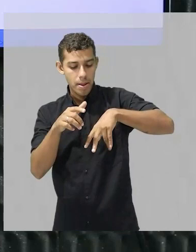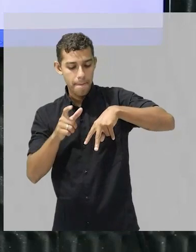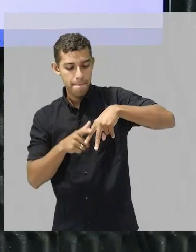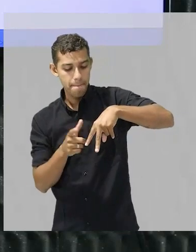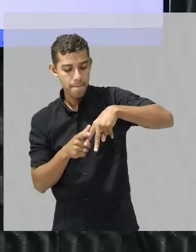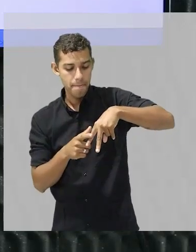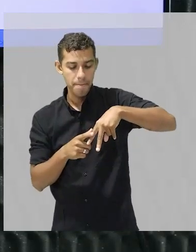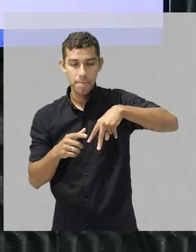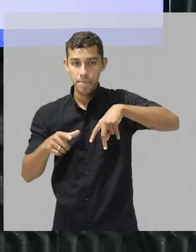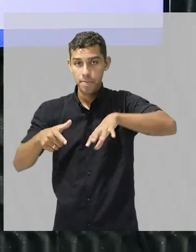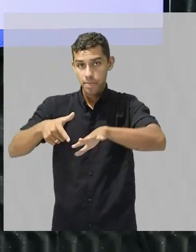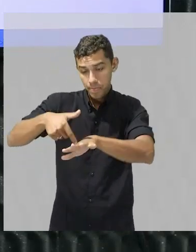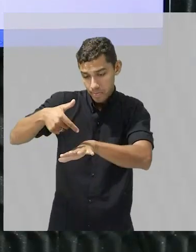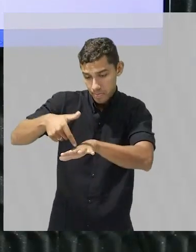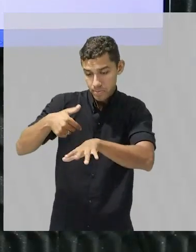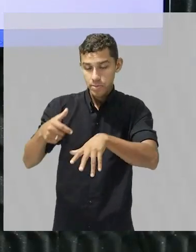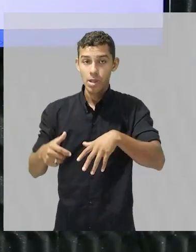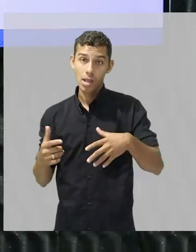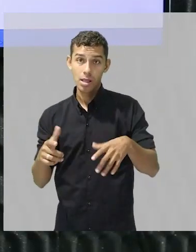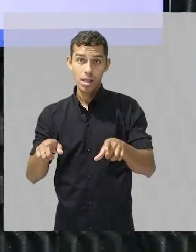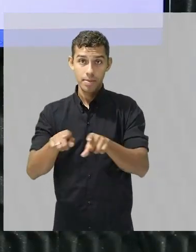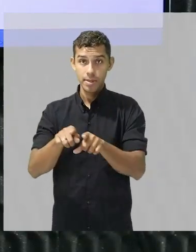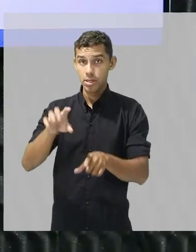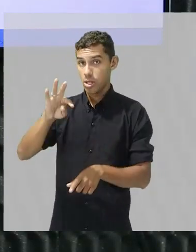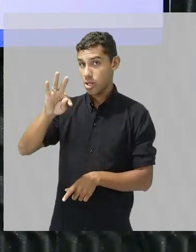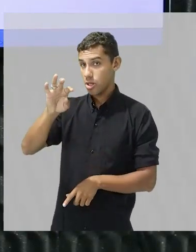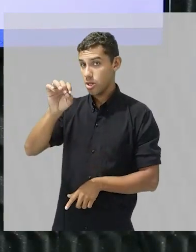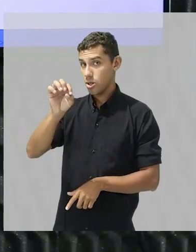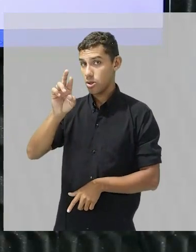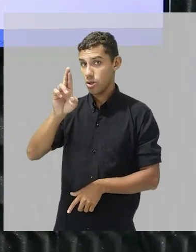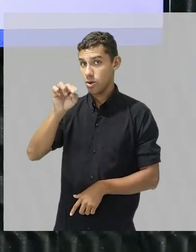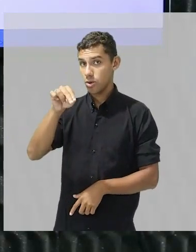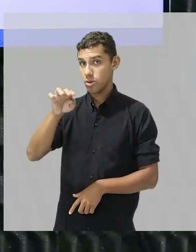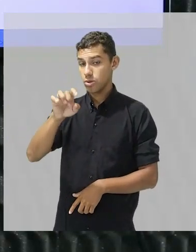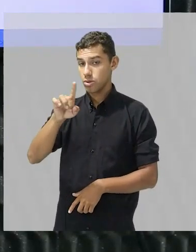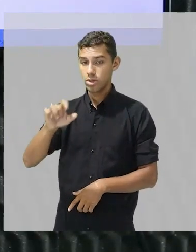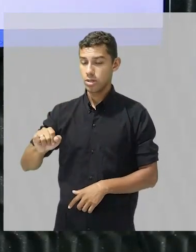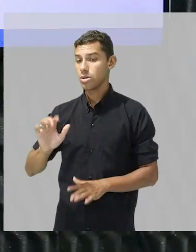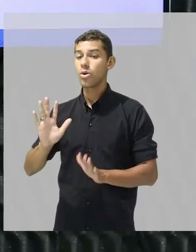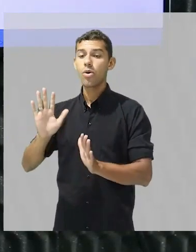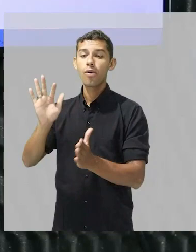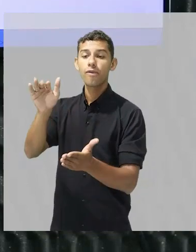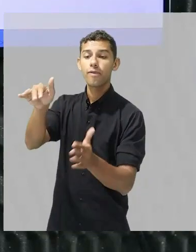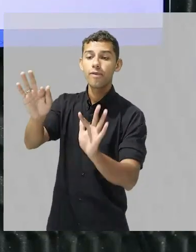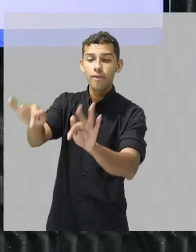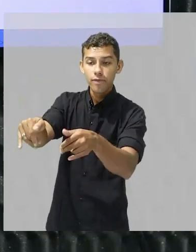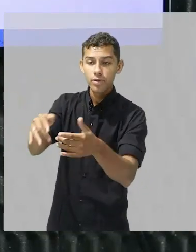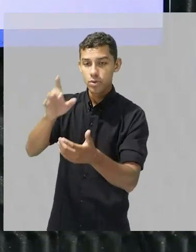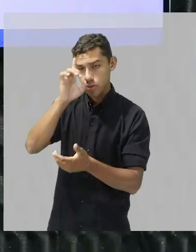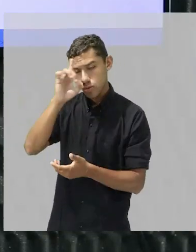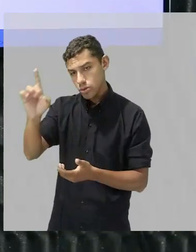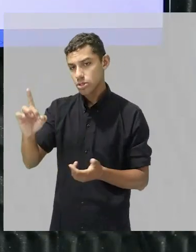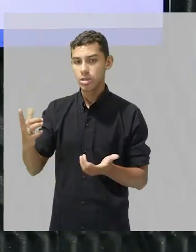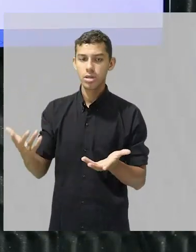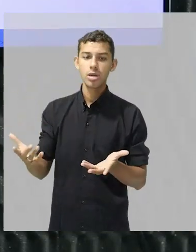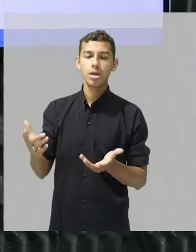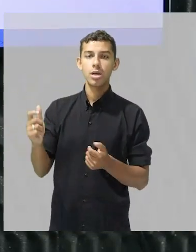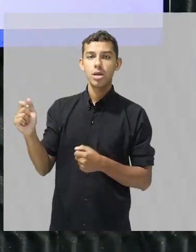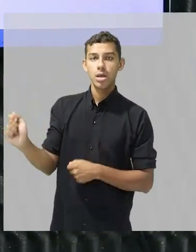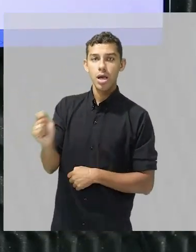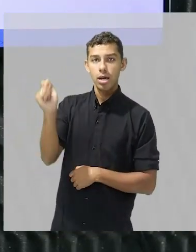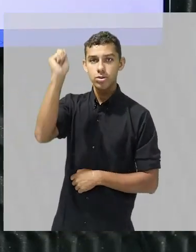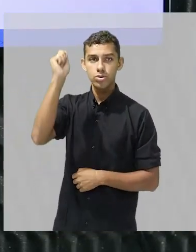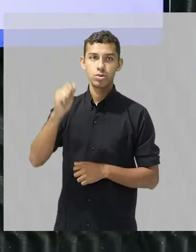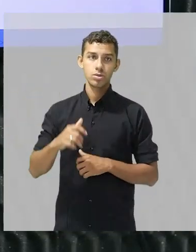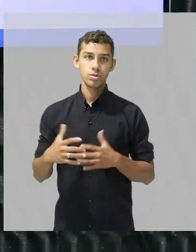pés e nos tornozelos. E geralmente surge no final do dia em adultos, em idosos e em grávidas.